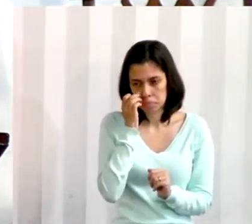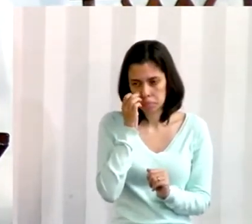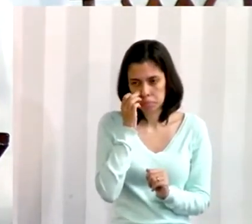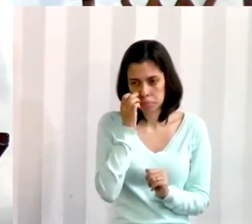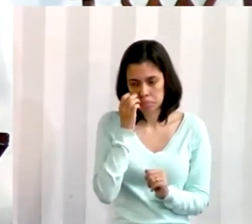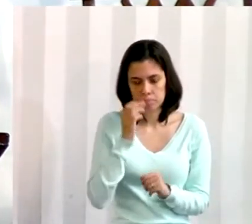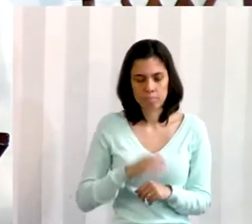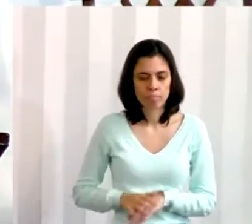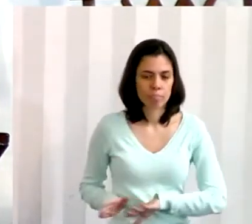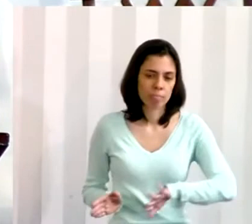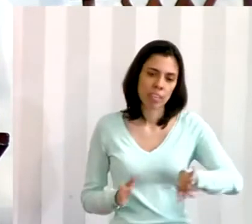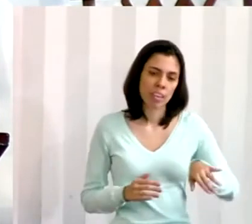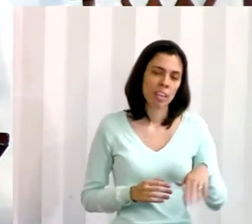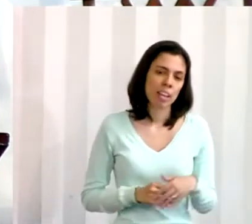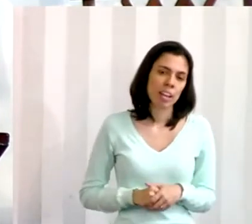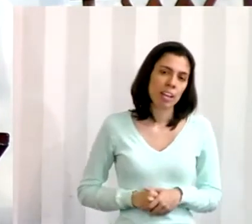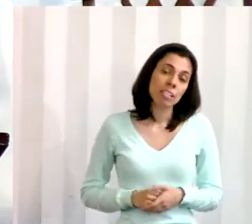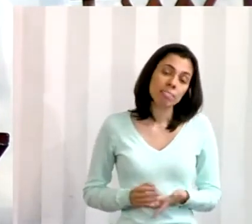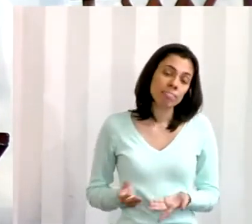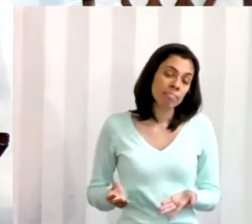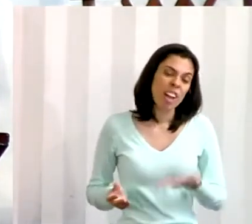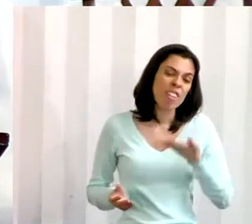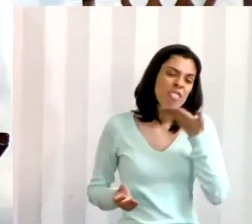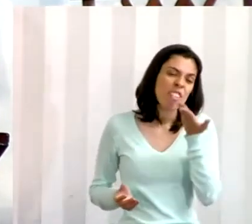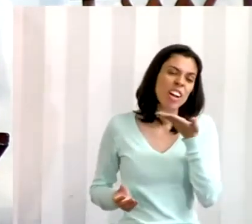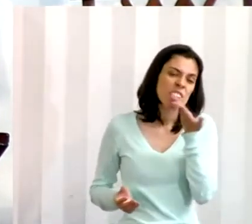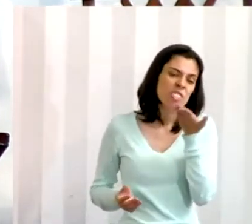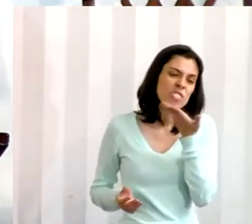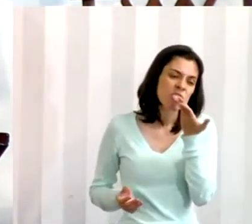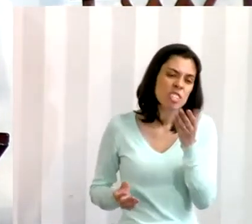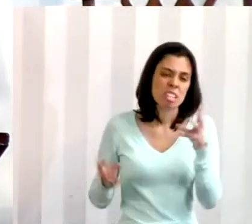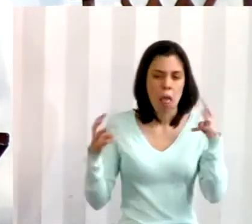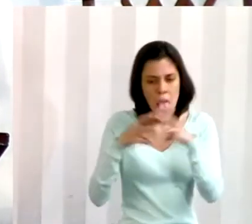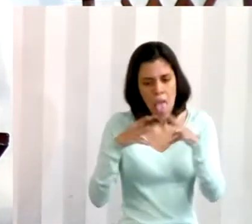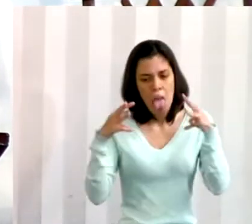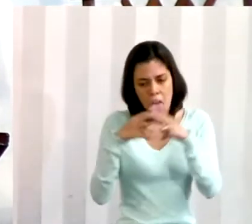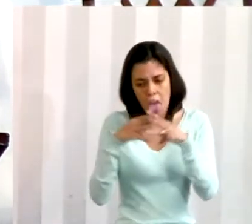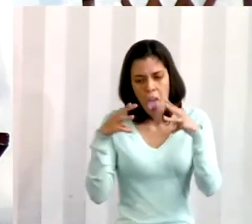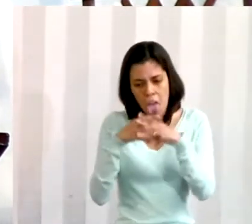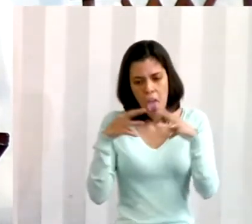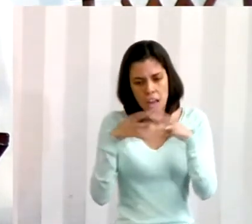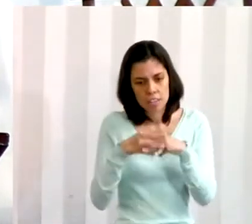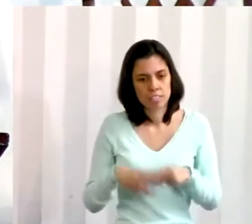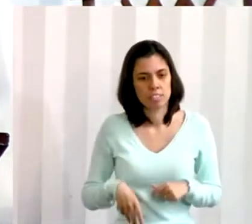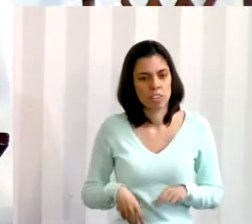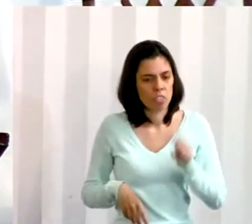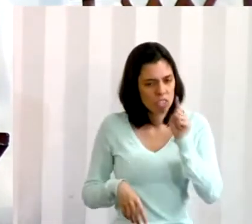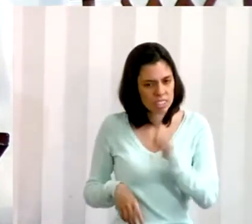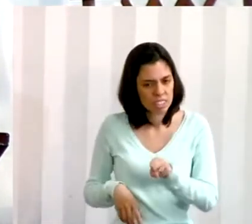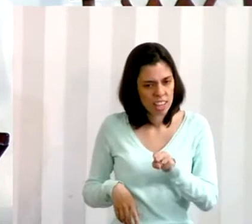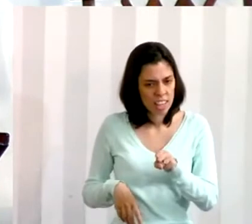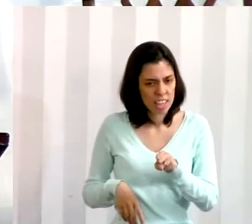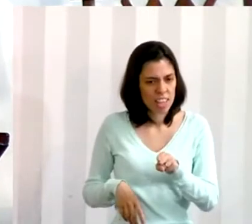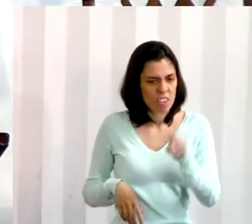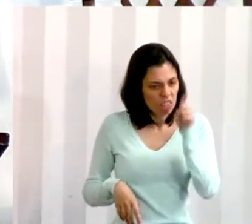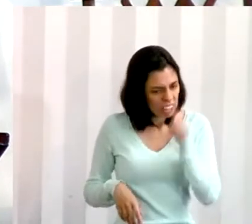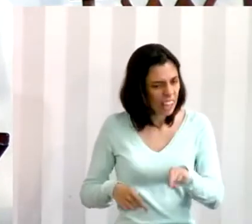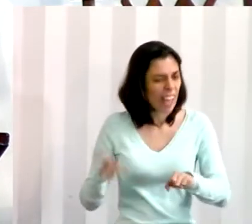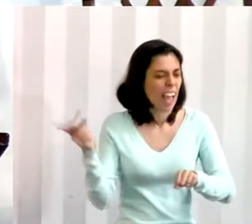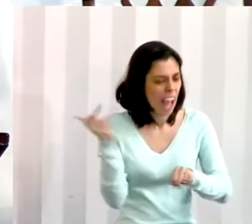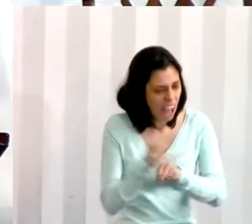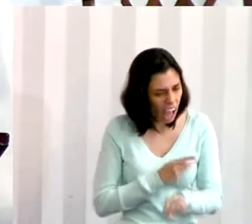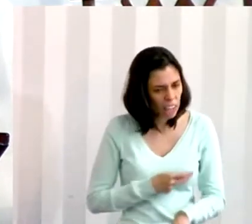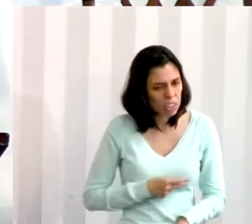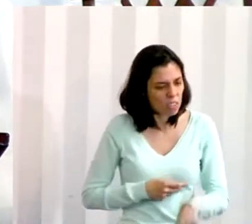muito mais fácil julgar as pessoas. É muito mais fácil dizer, você não está na posição certa, você não está no